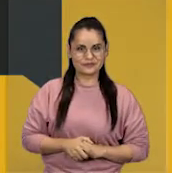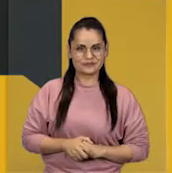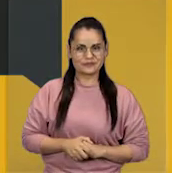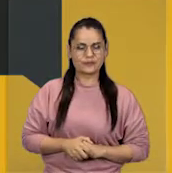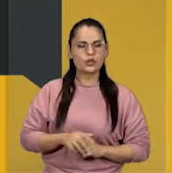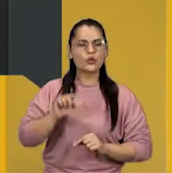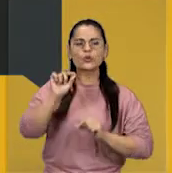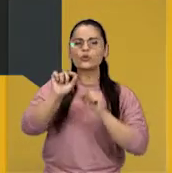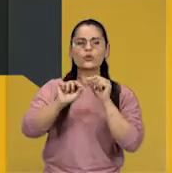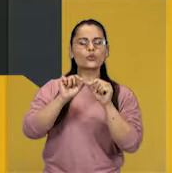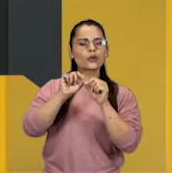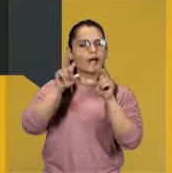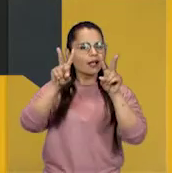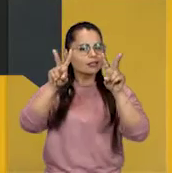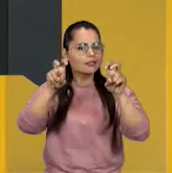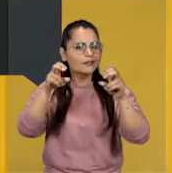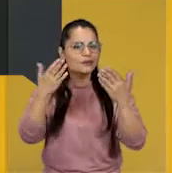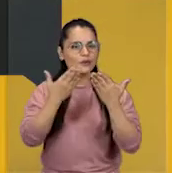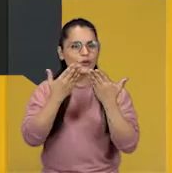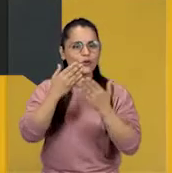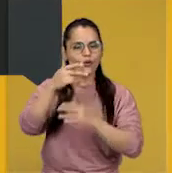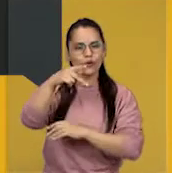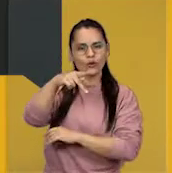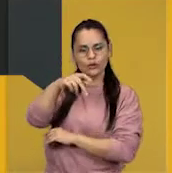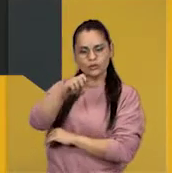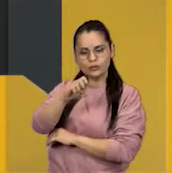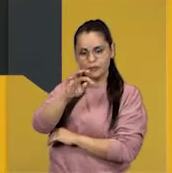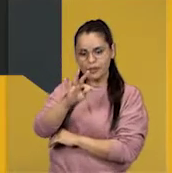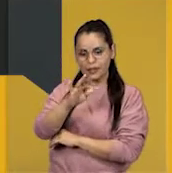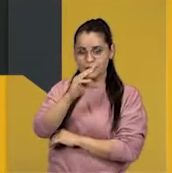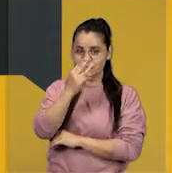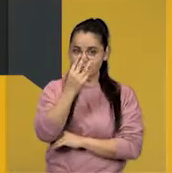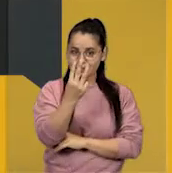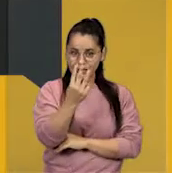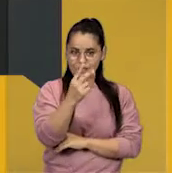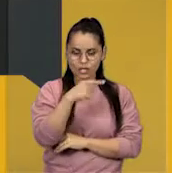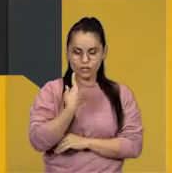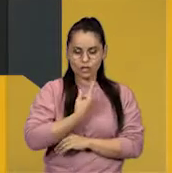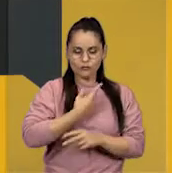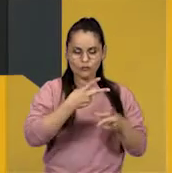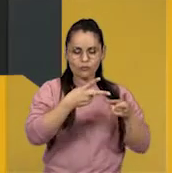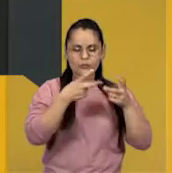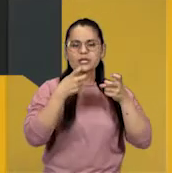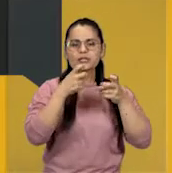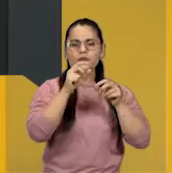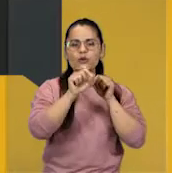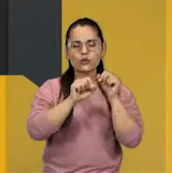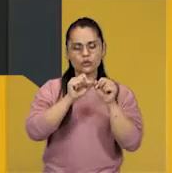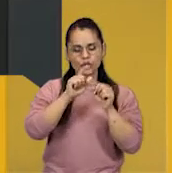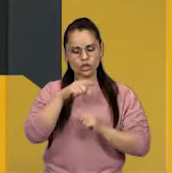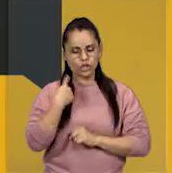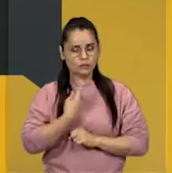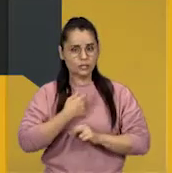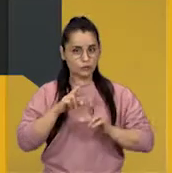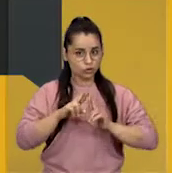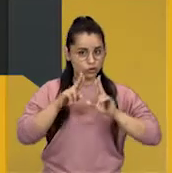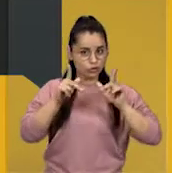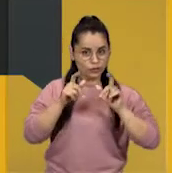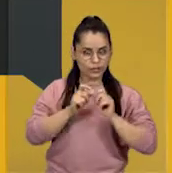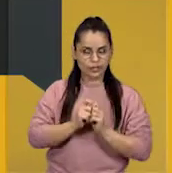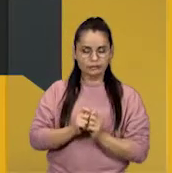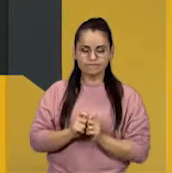O que nós vamos ver hoje no PET 3? Nós vamos perceber que o que nós precisamos distinguir: